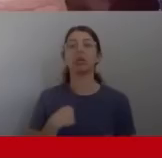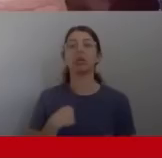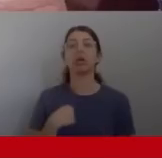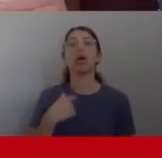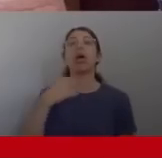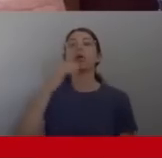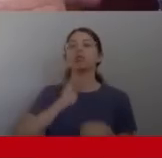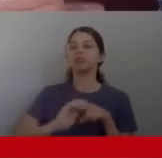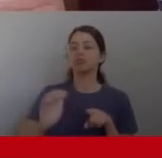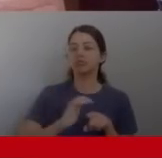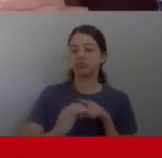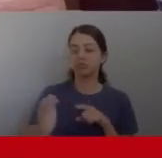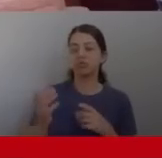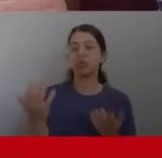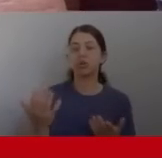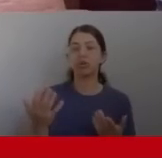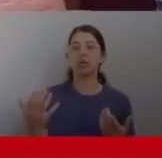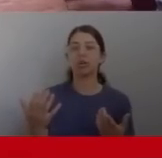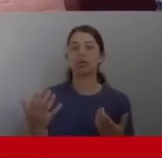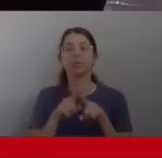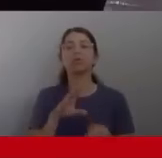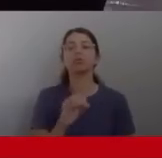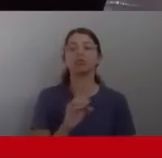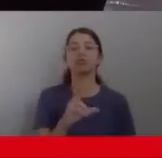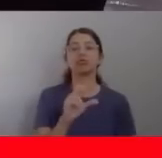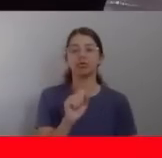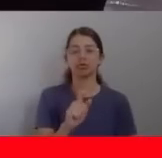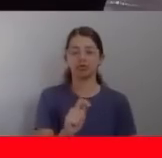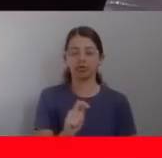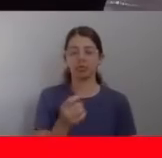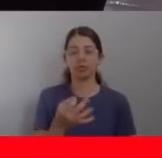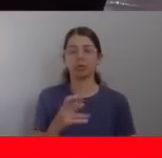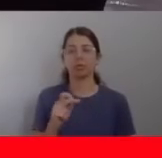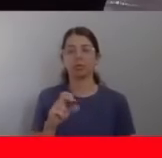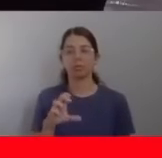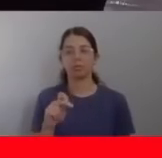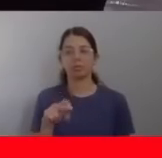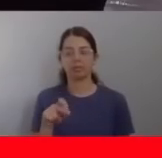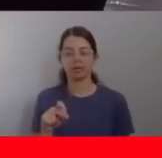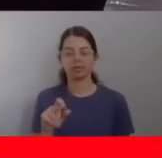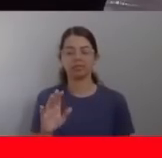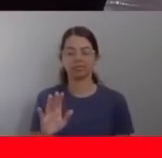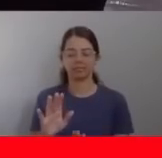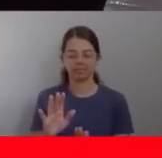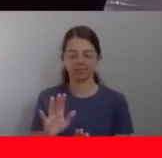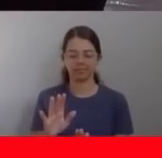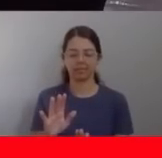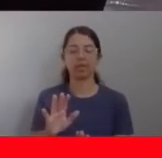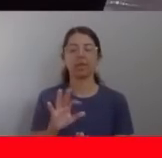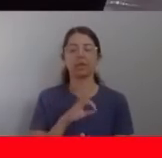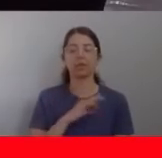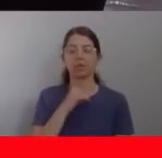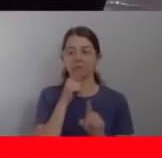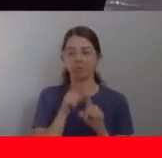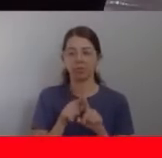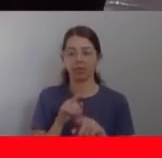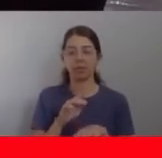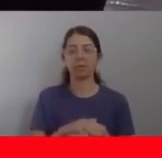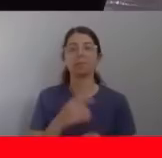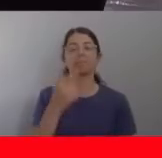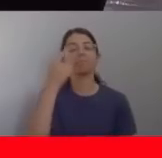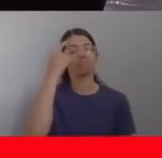Paula as entradas começaram no sorteio mas lá porque eu acho que um determinado